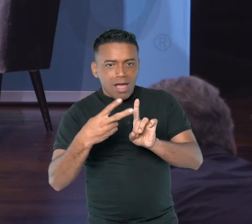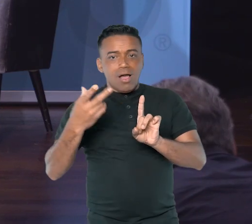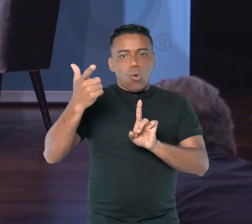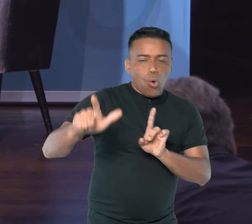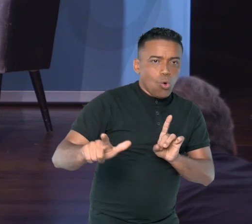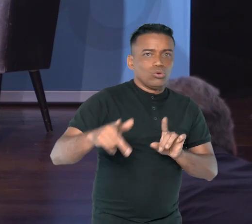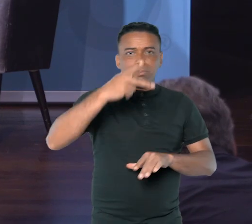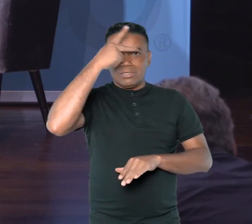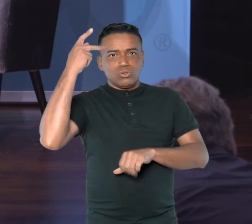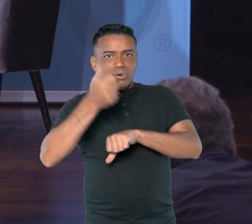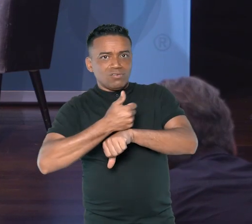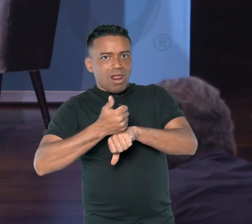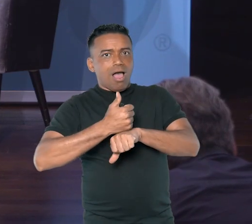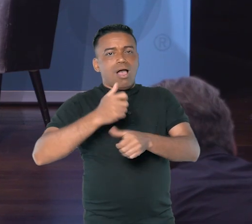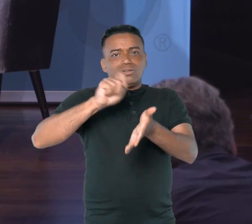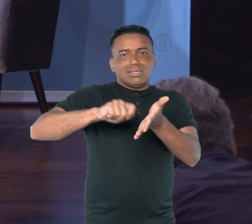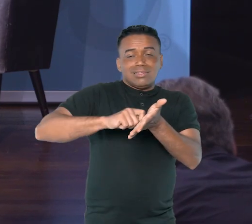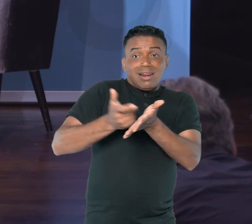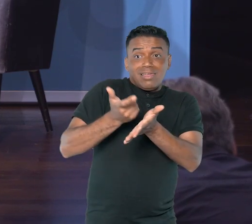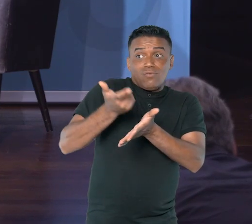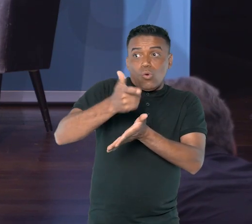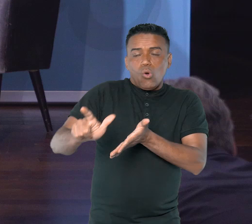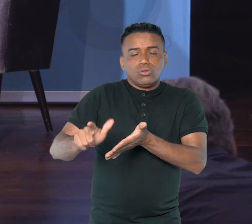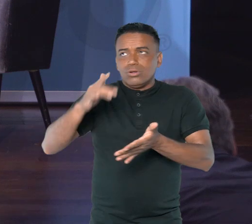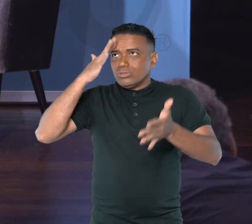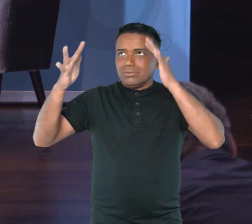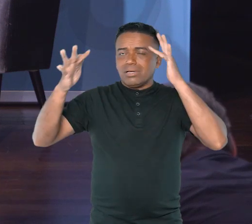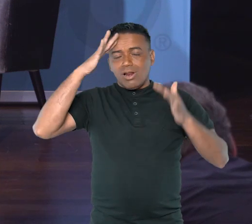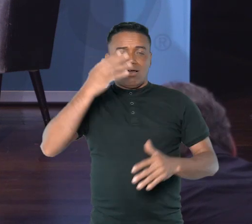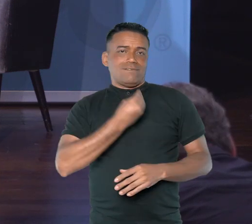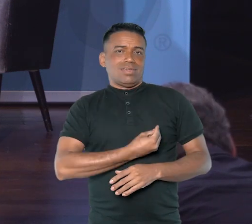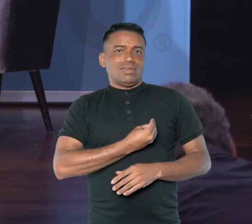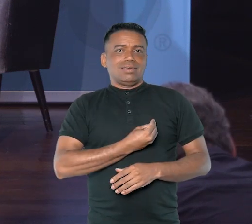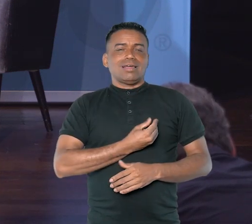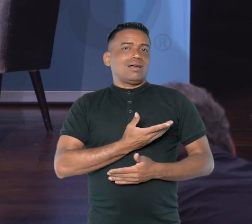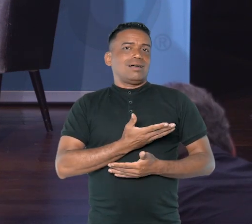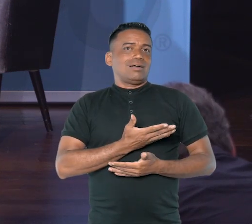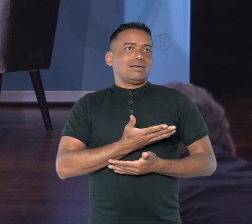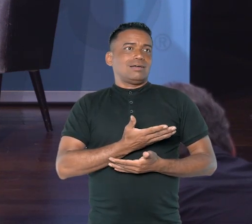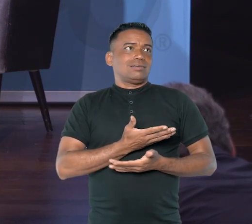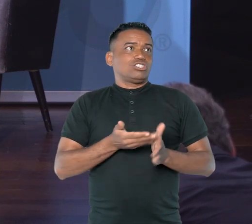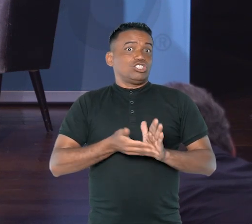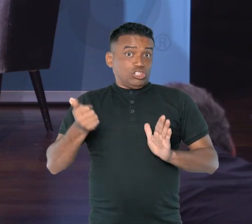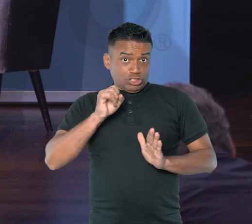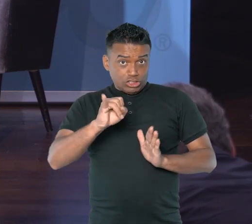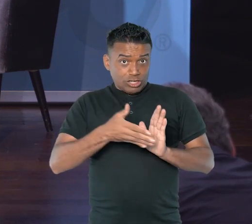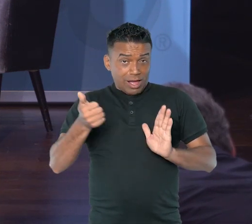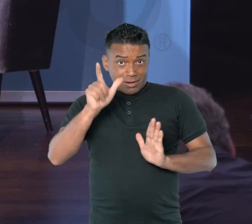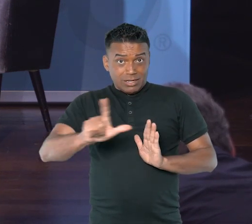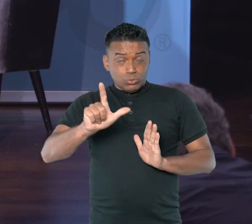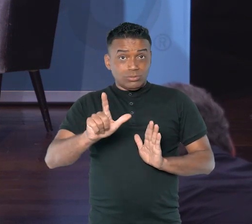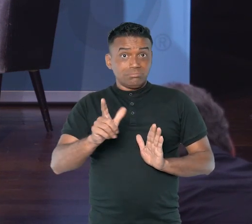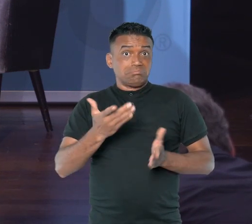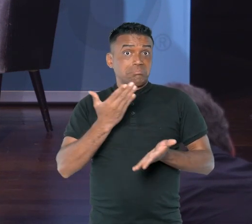autores. Então, eu não consigo imaginar a minha vida sem a literatura.